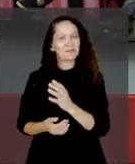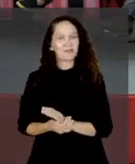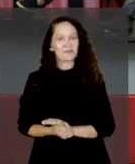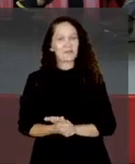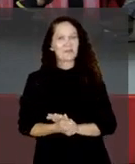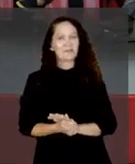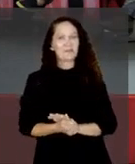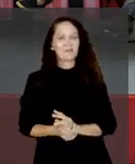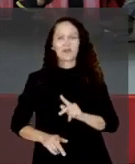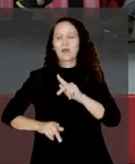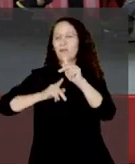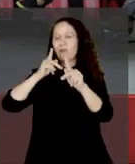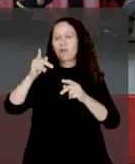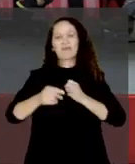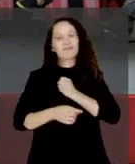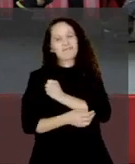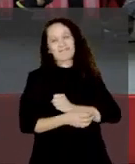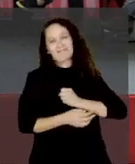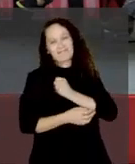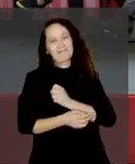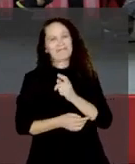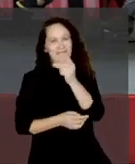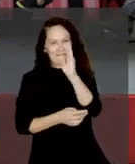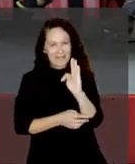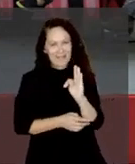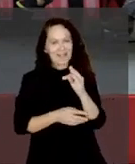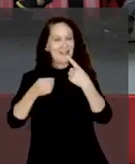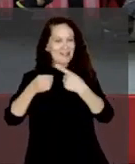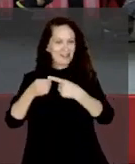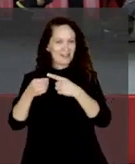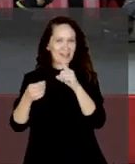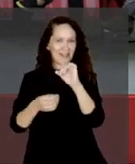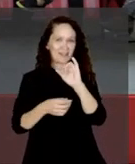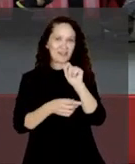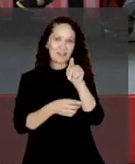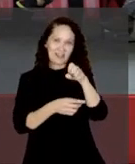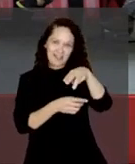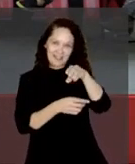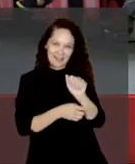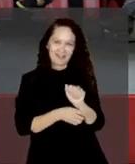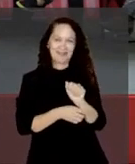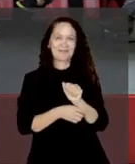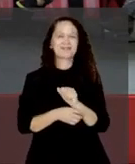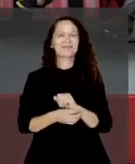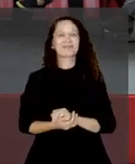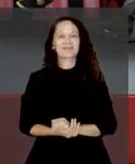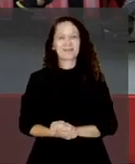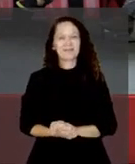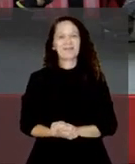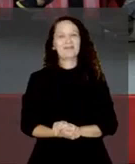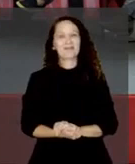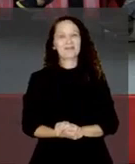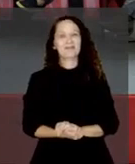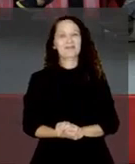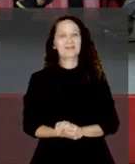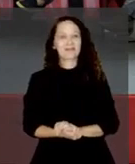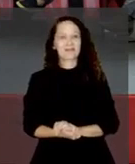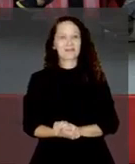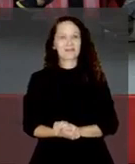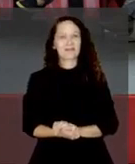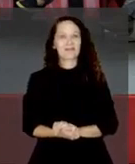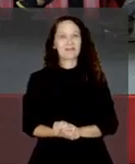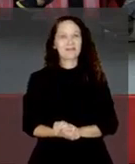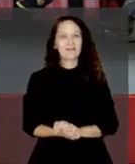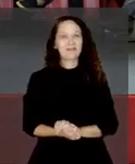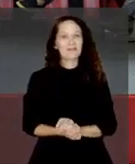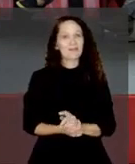Partido dos Trabalhadores. Eu tenho uma honra e uma alegria enorme de estar coordenando, de ser o prefeito da